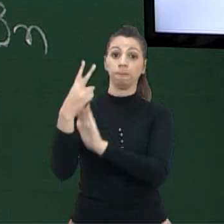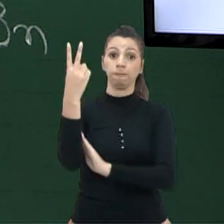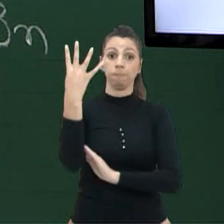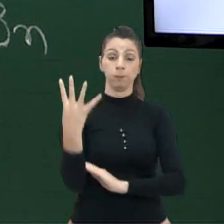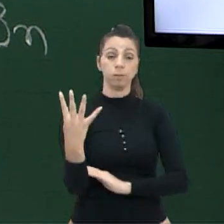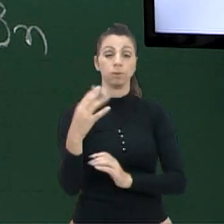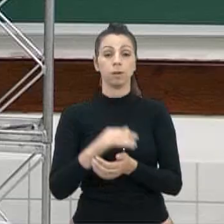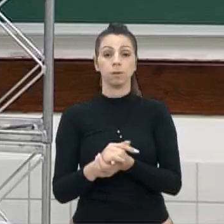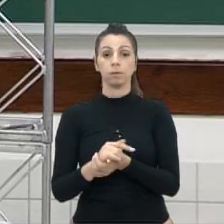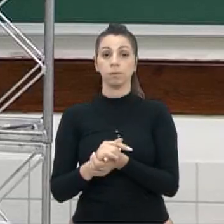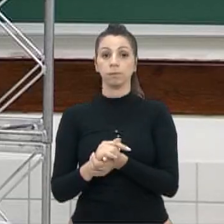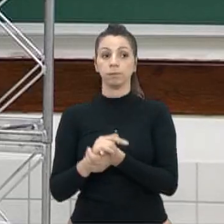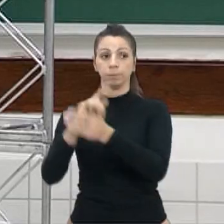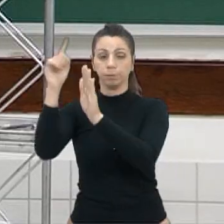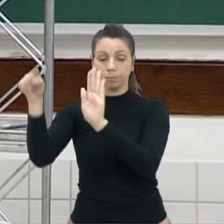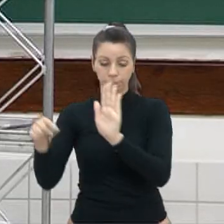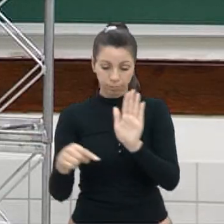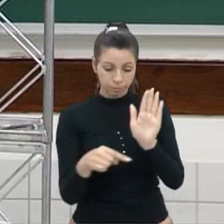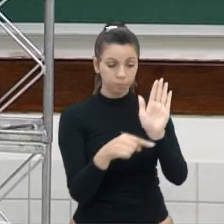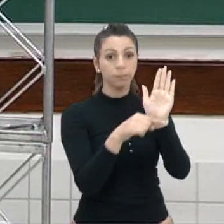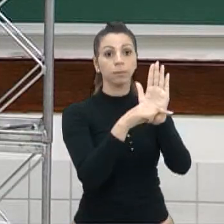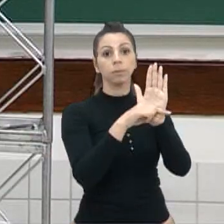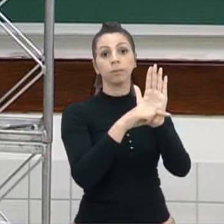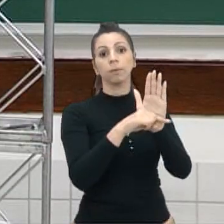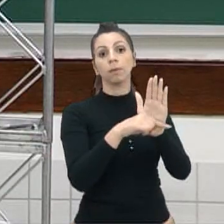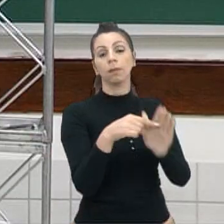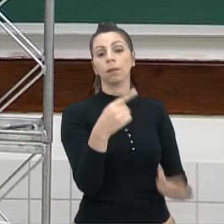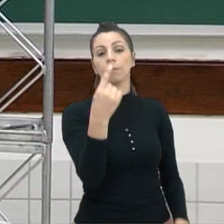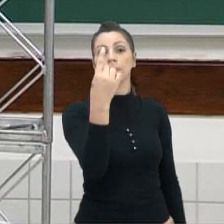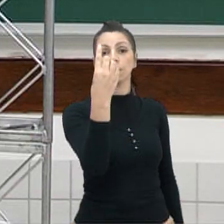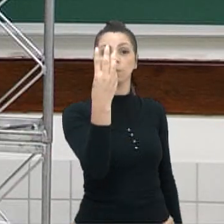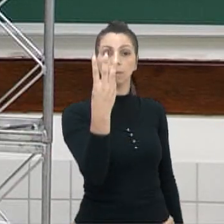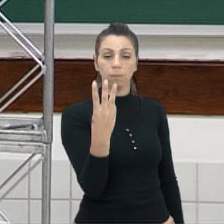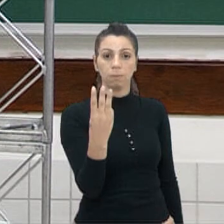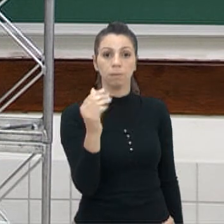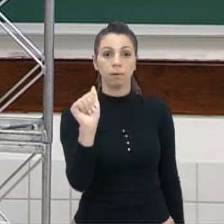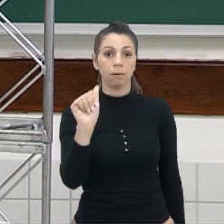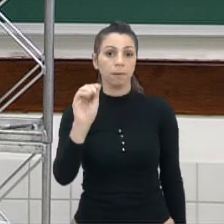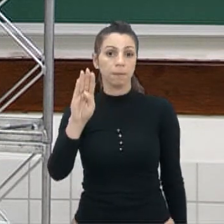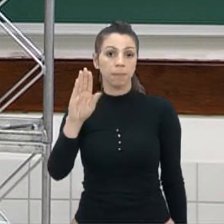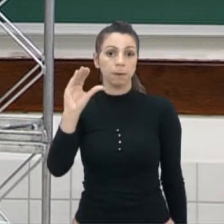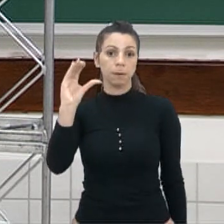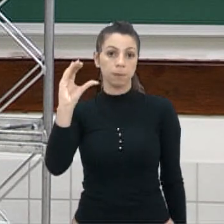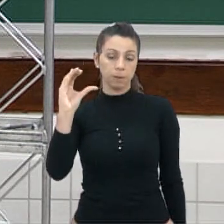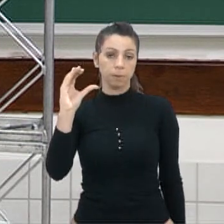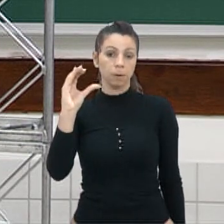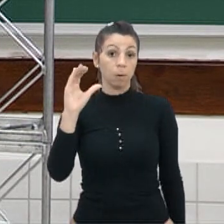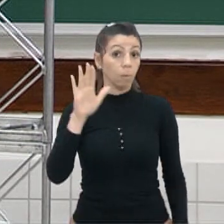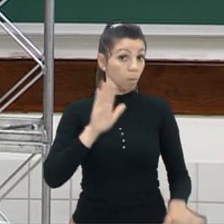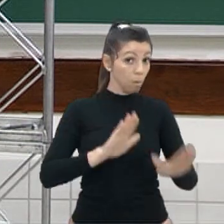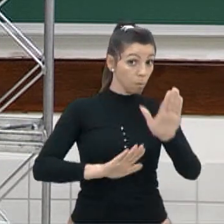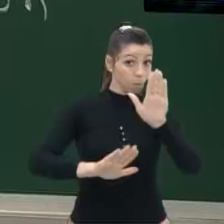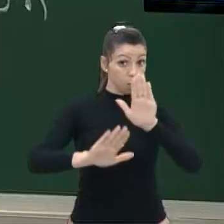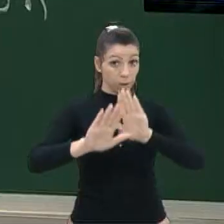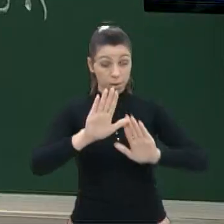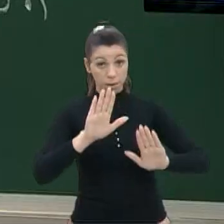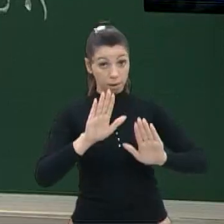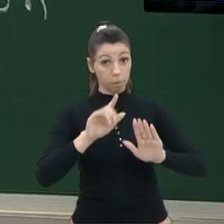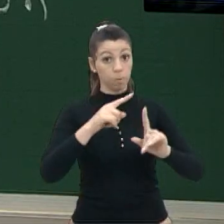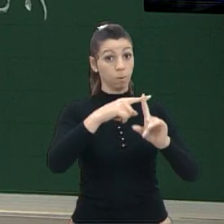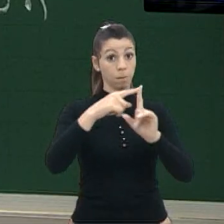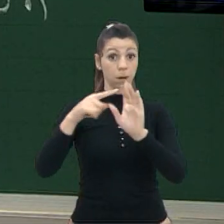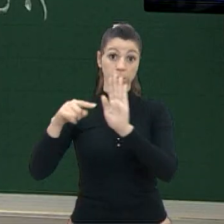Então, repete o sinal do 24. Menos 13 ABC. Certo? Cuidado com o sinal. Letra